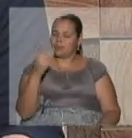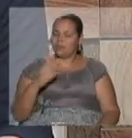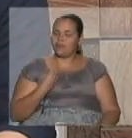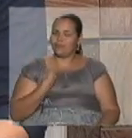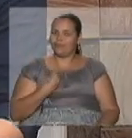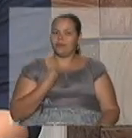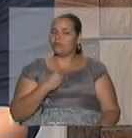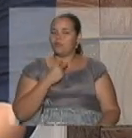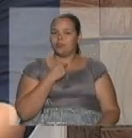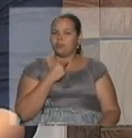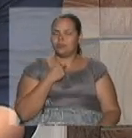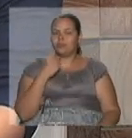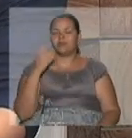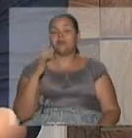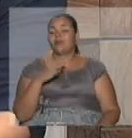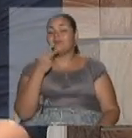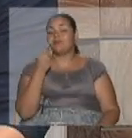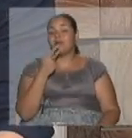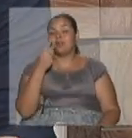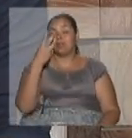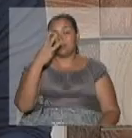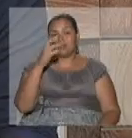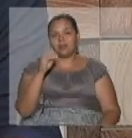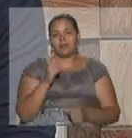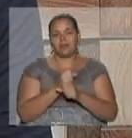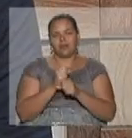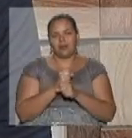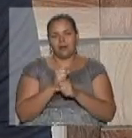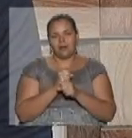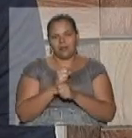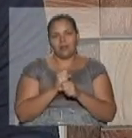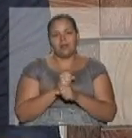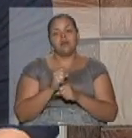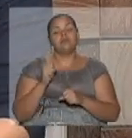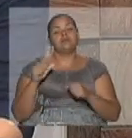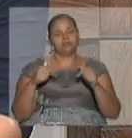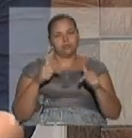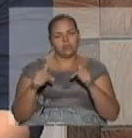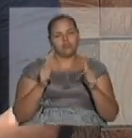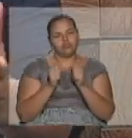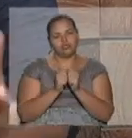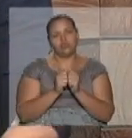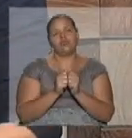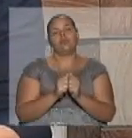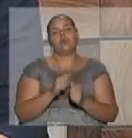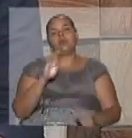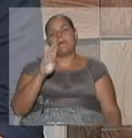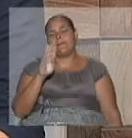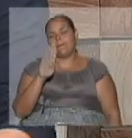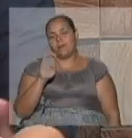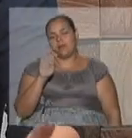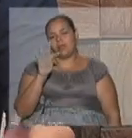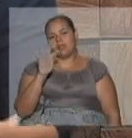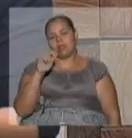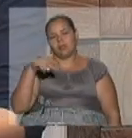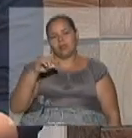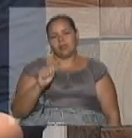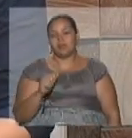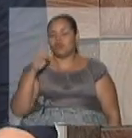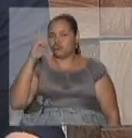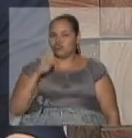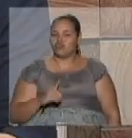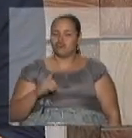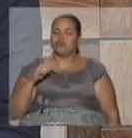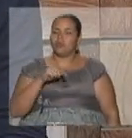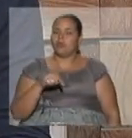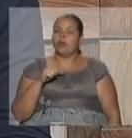vida, a gente não pode deixar de falar, que foram 30 anos ao lado de Maria Bethânia. Sim, Você foi o diretor musical dela, introduziu no